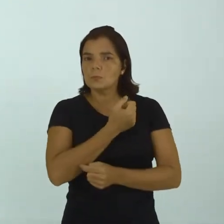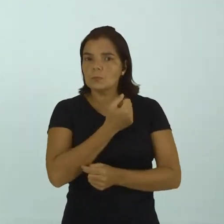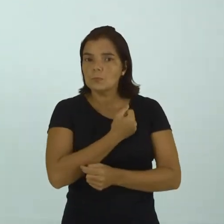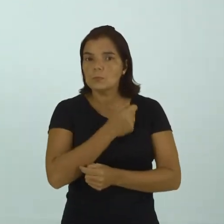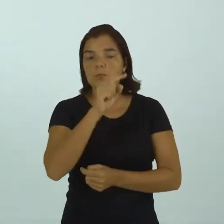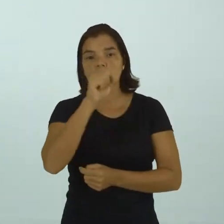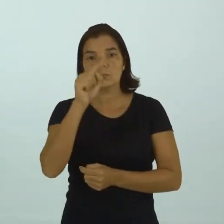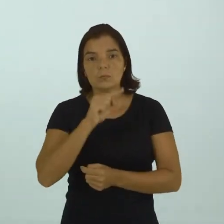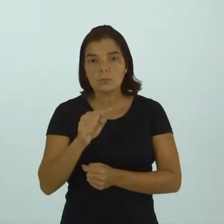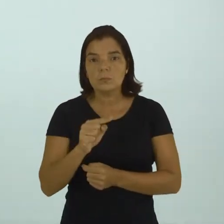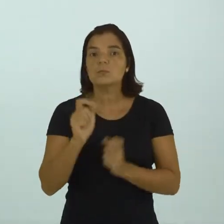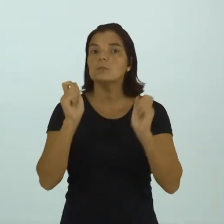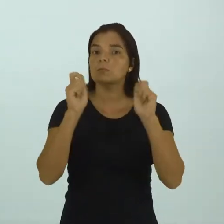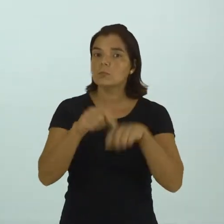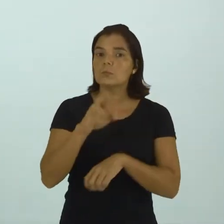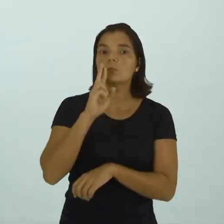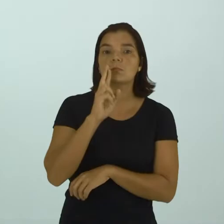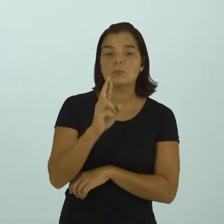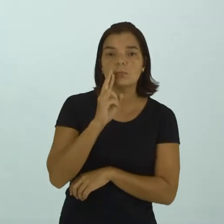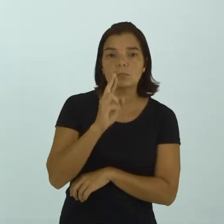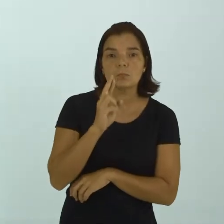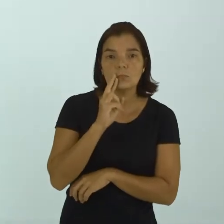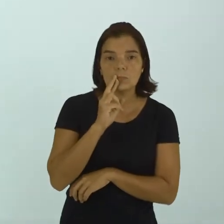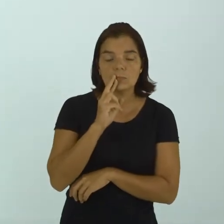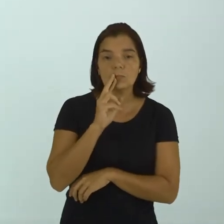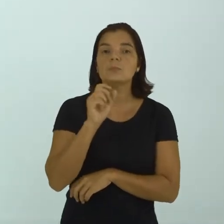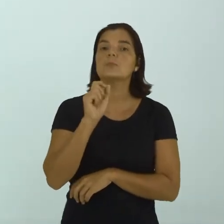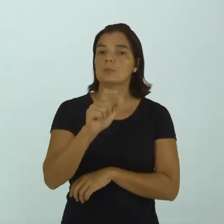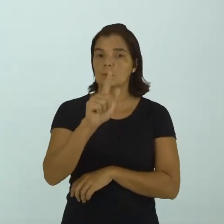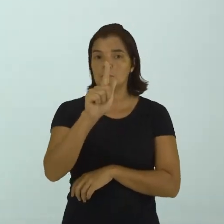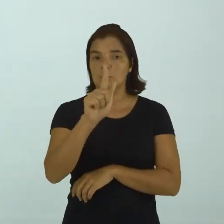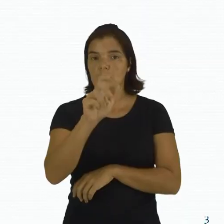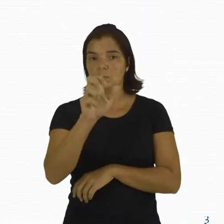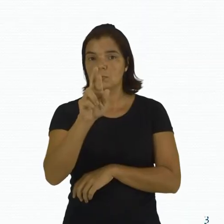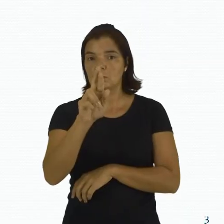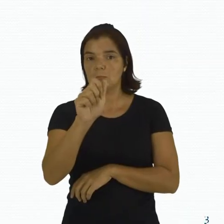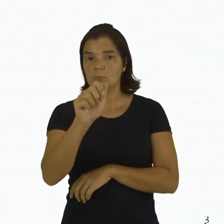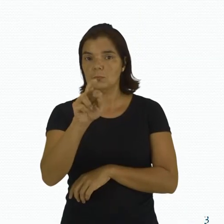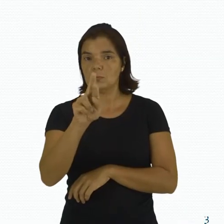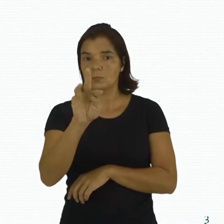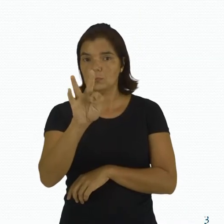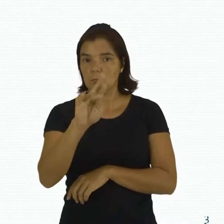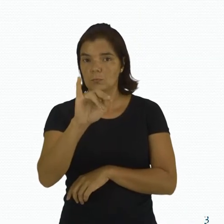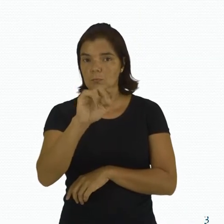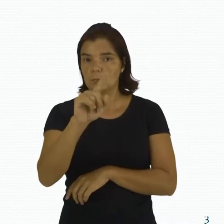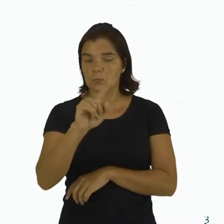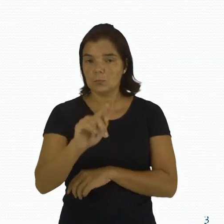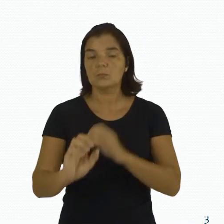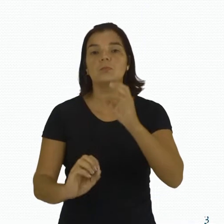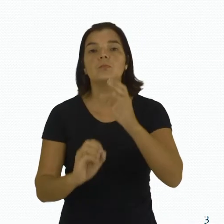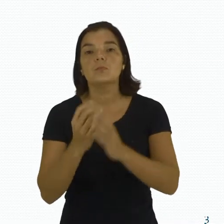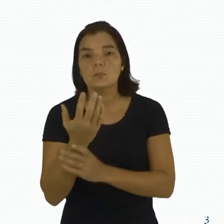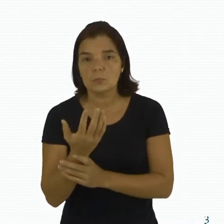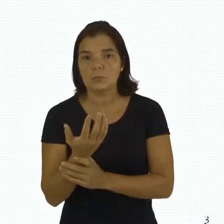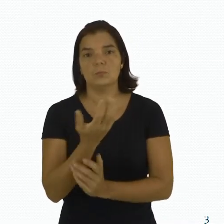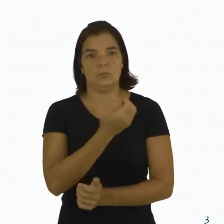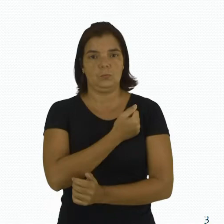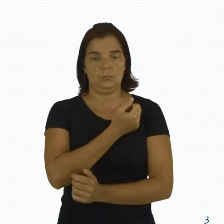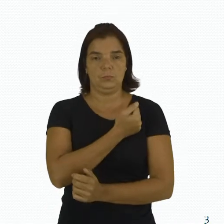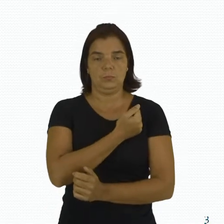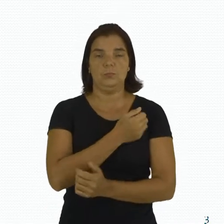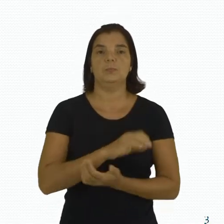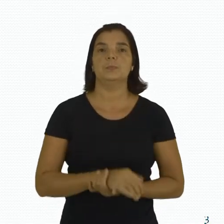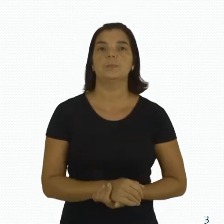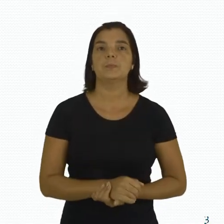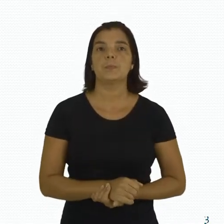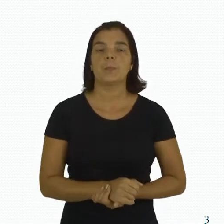que gera aquela dízima. Por isso que eu falo fração geratriz. Então, continuando aqui, ó, exemplos. Vamos